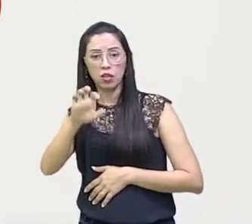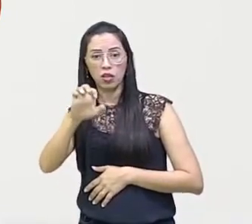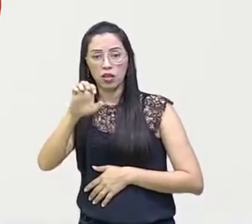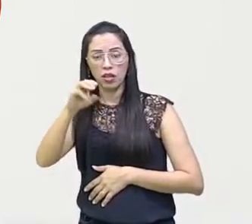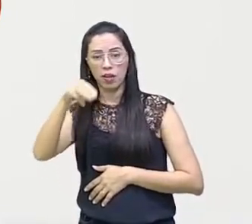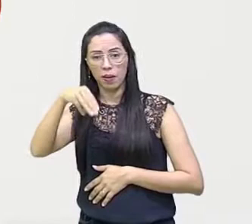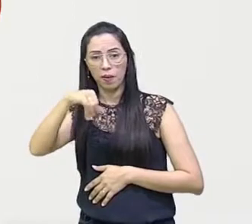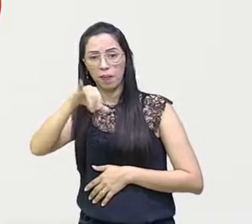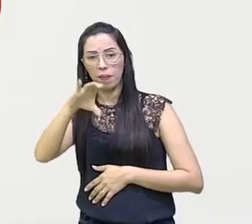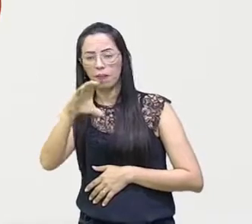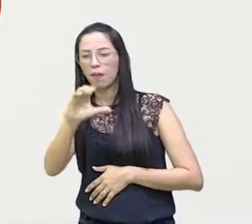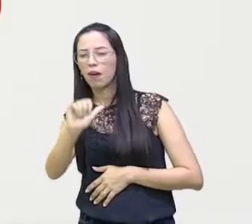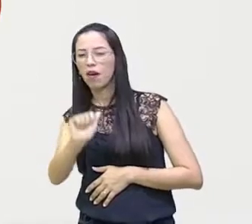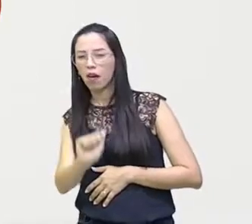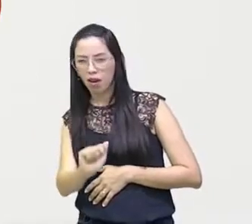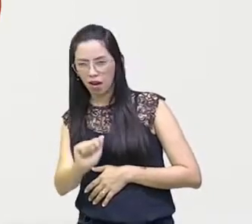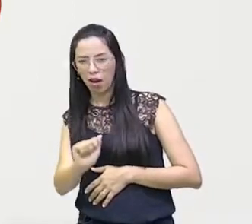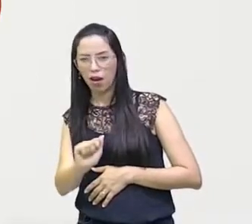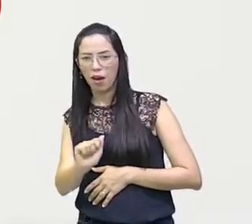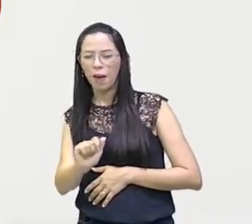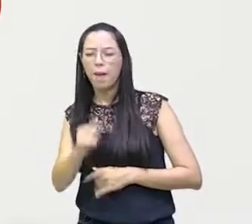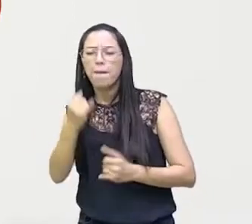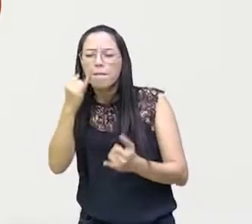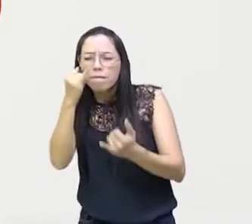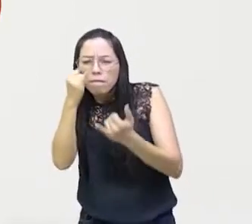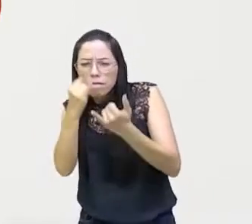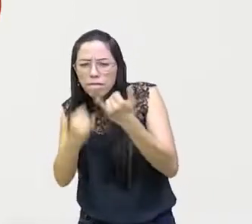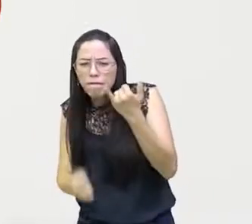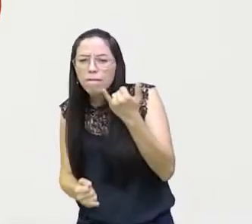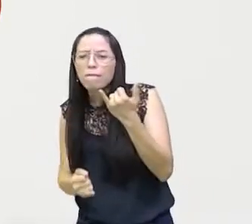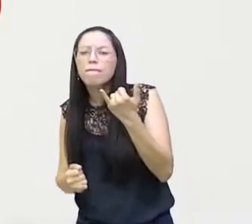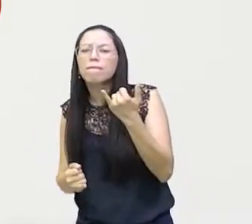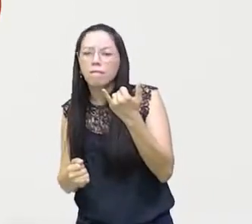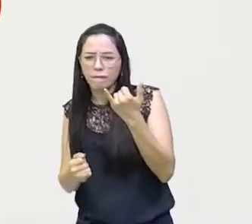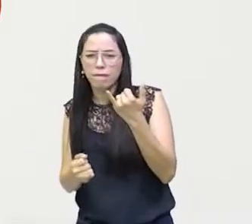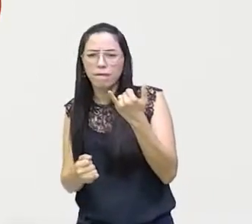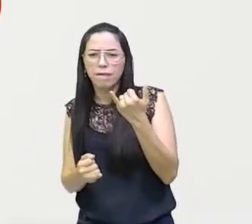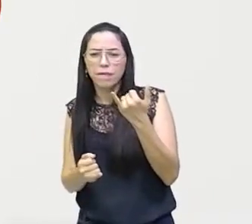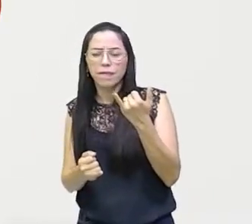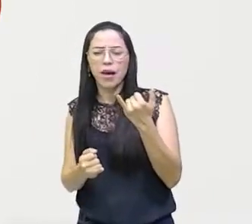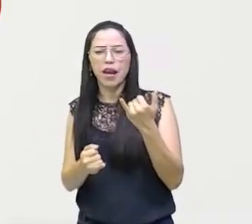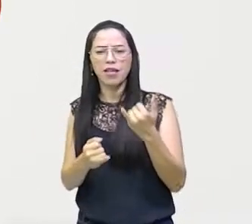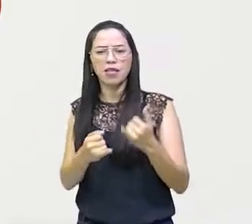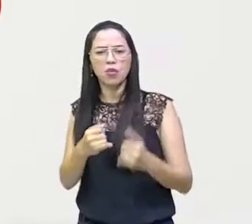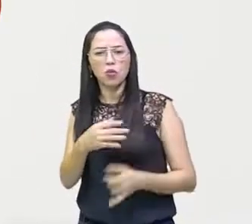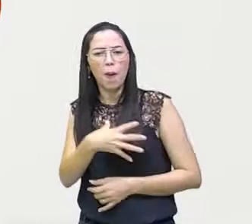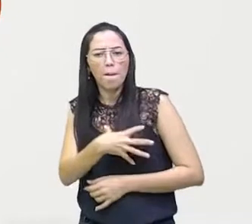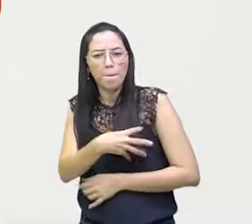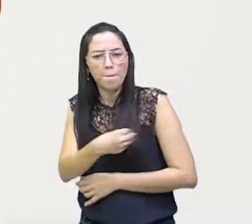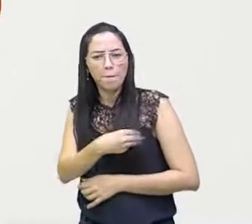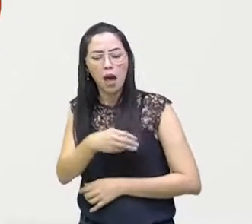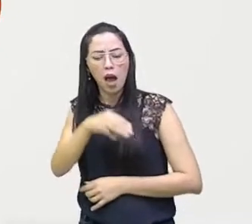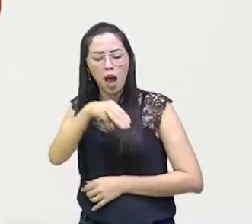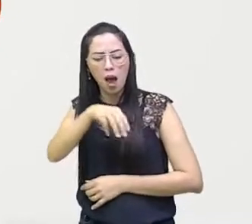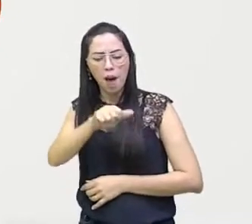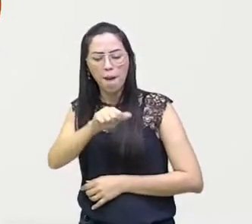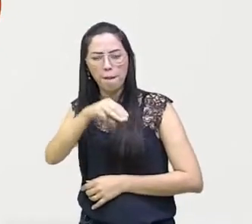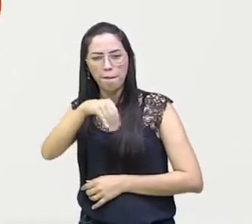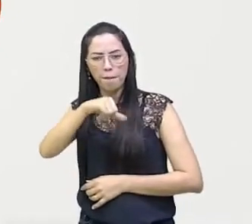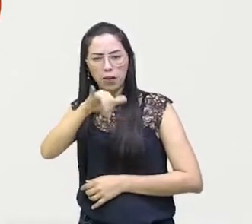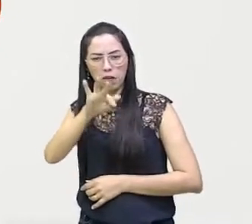dos mamíferos, mas eles, como nós falamos nas outras aulas, ele